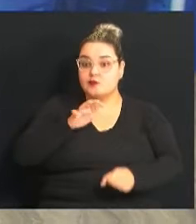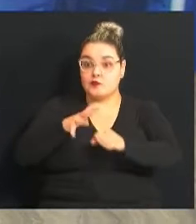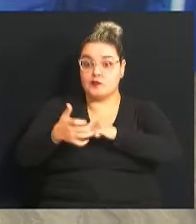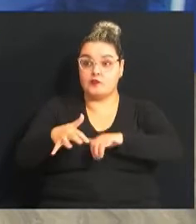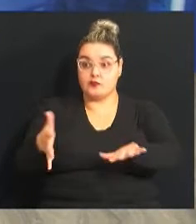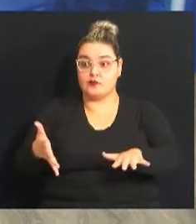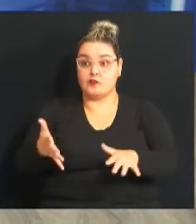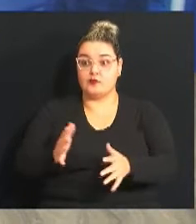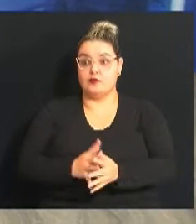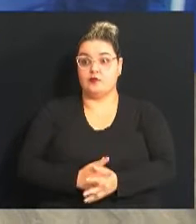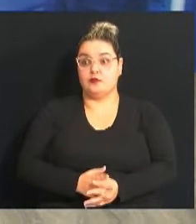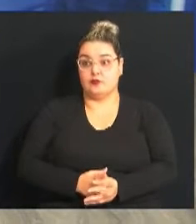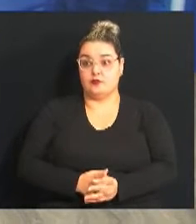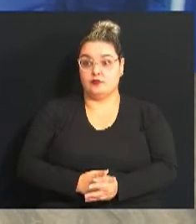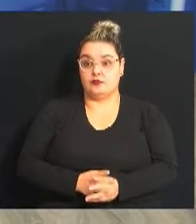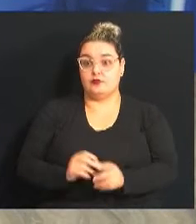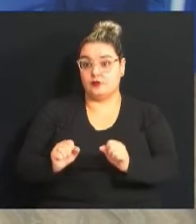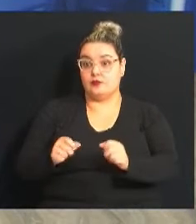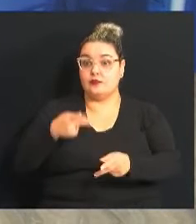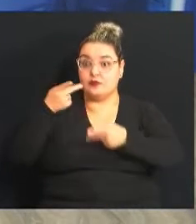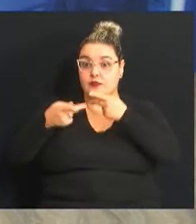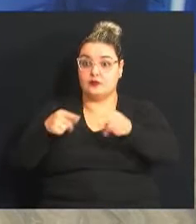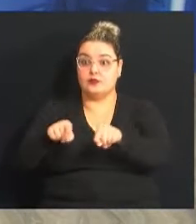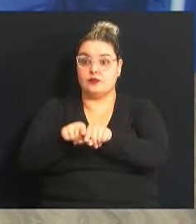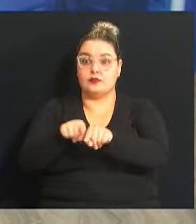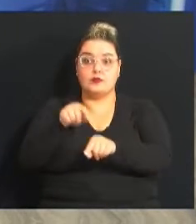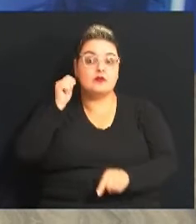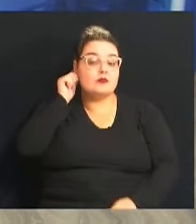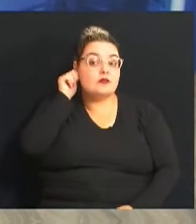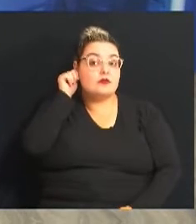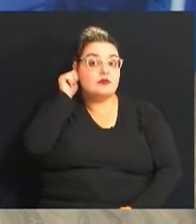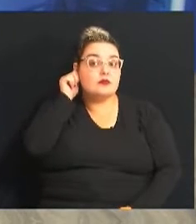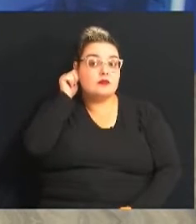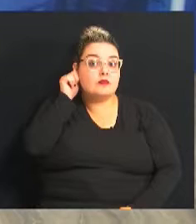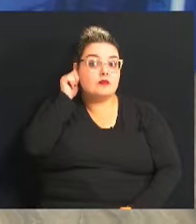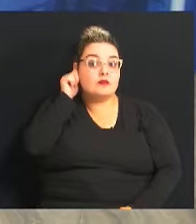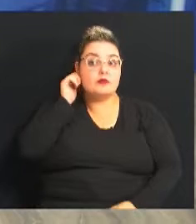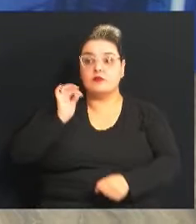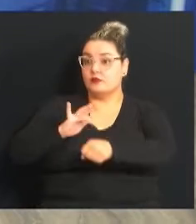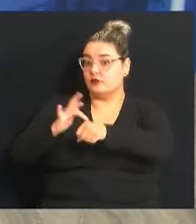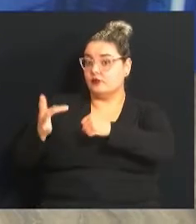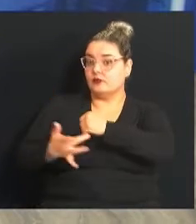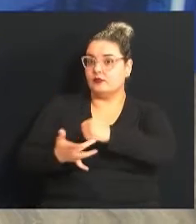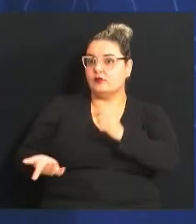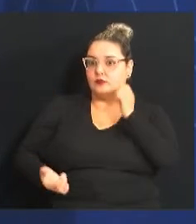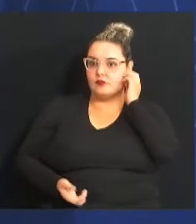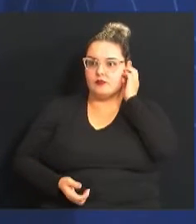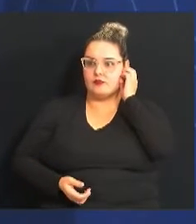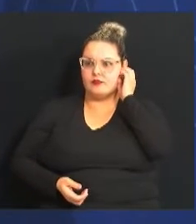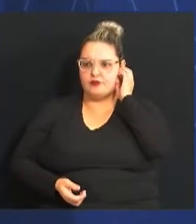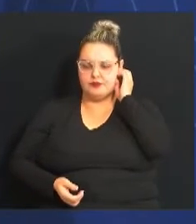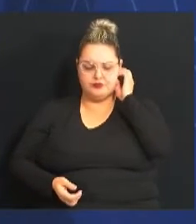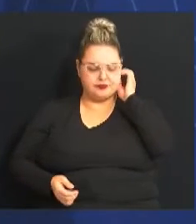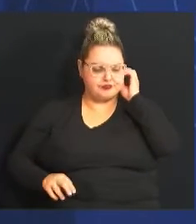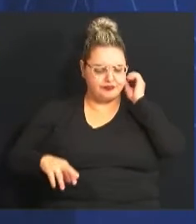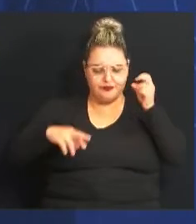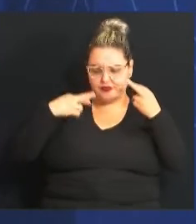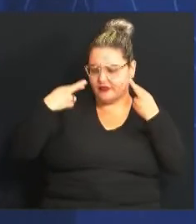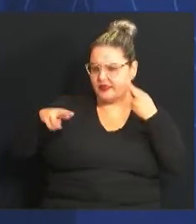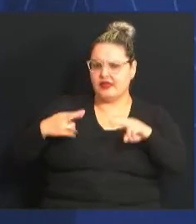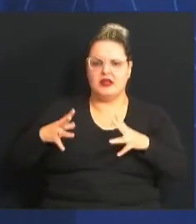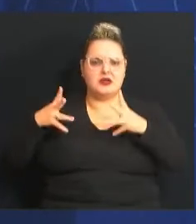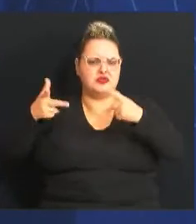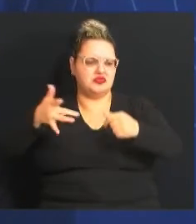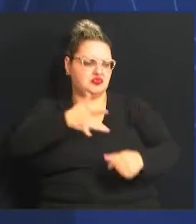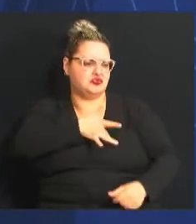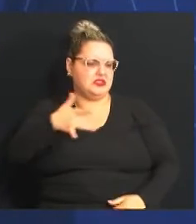gente poder repercutir também, porque eu vi em uma rede social um rapaz que ele estava reclamando que agora tudo é saúde